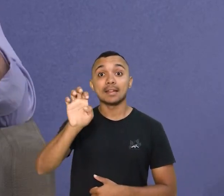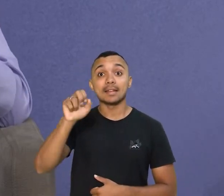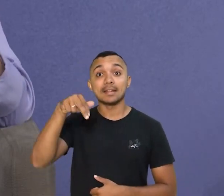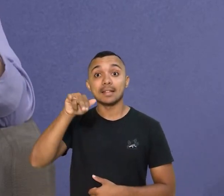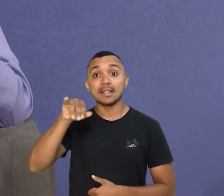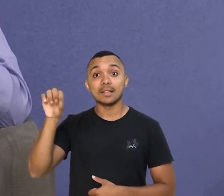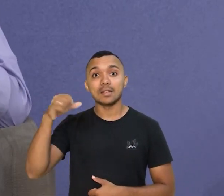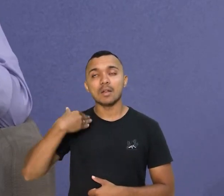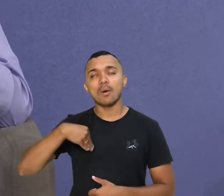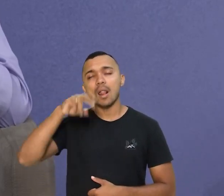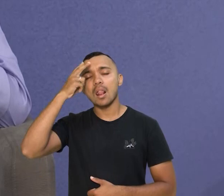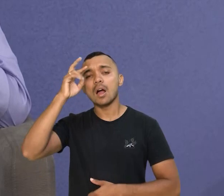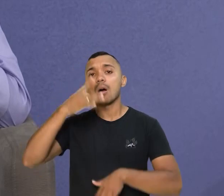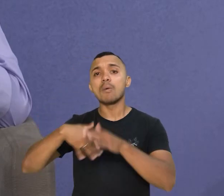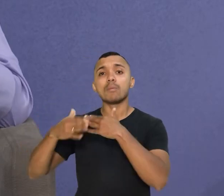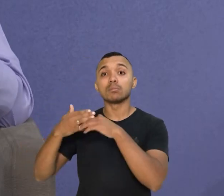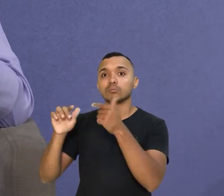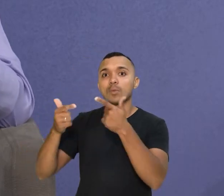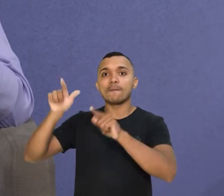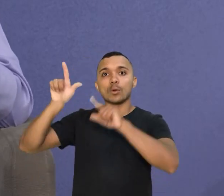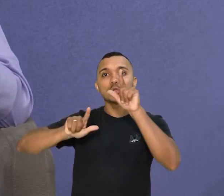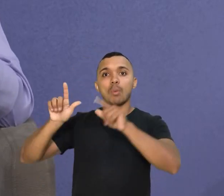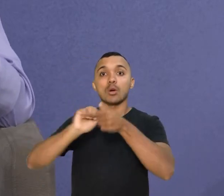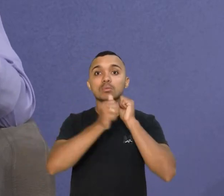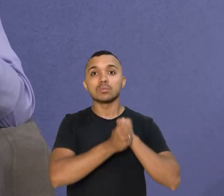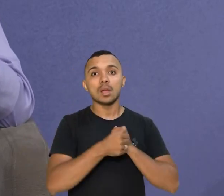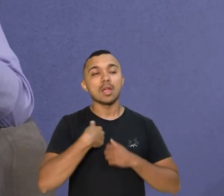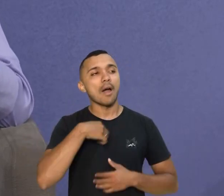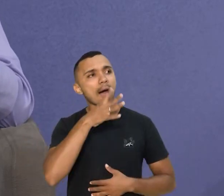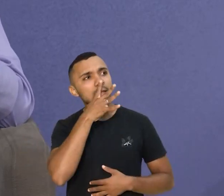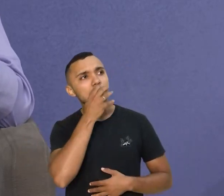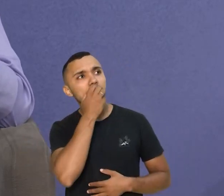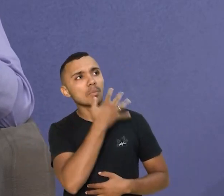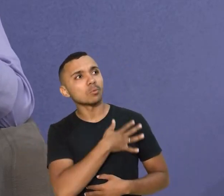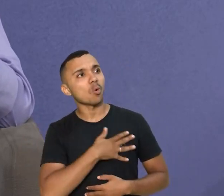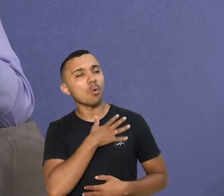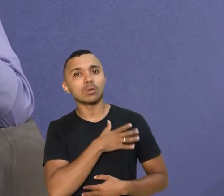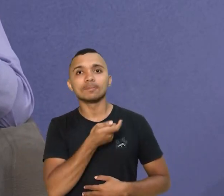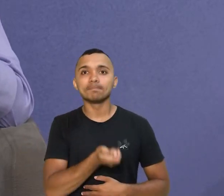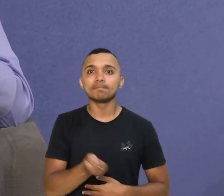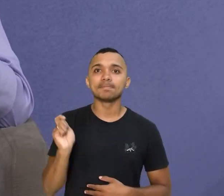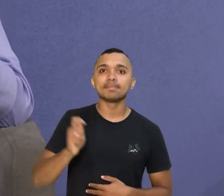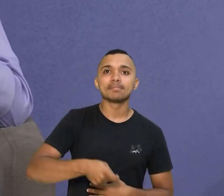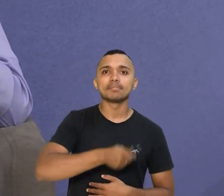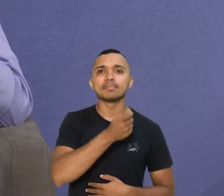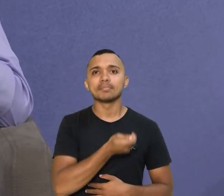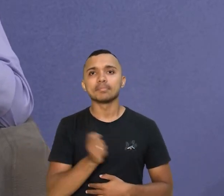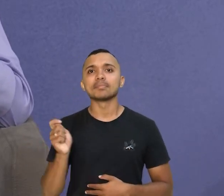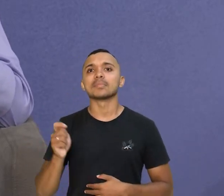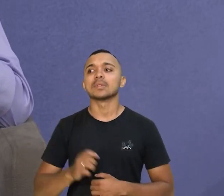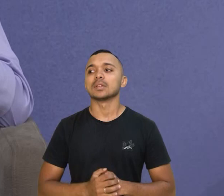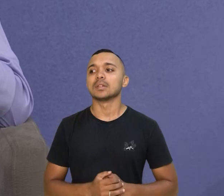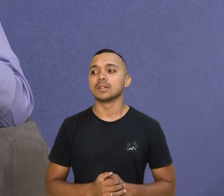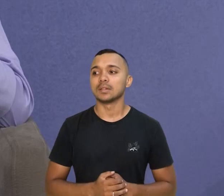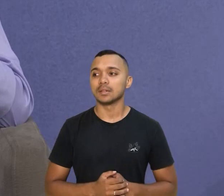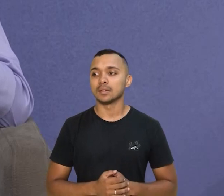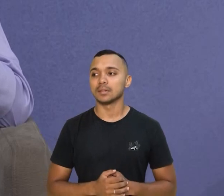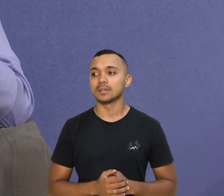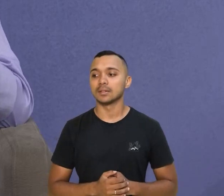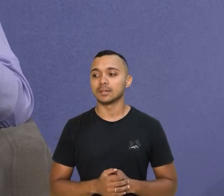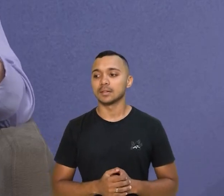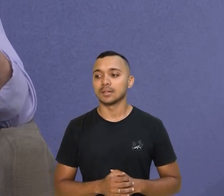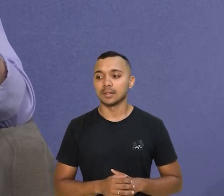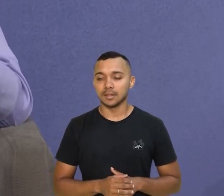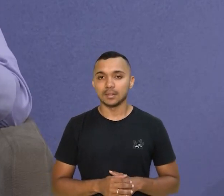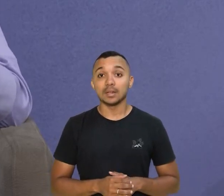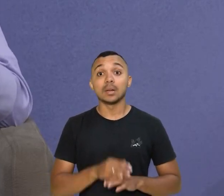canais esportivos, eu gostava muito de ver o Borg, o McEnroe, né, o tênis.